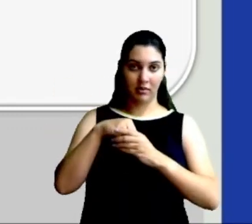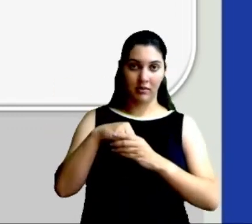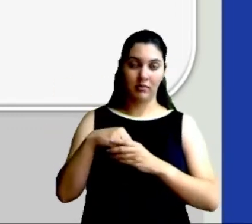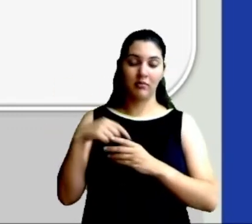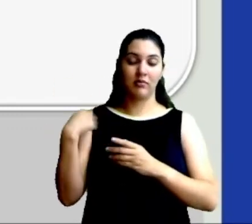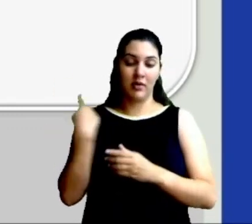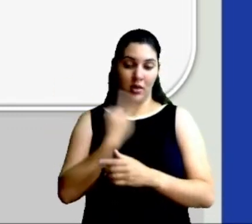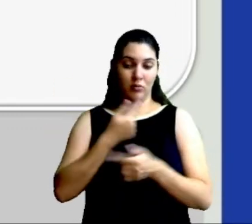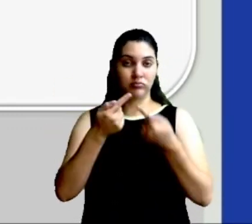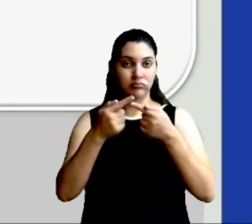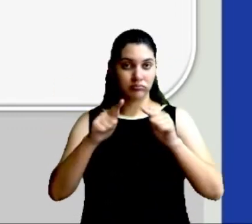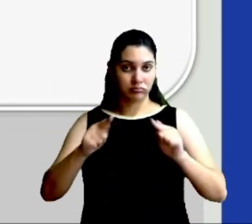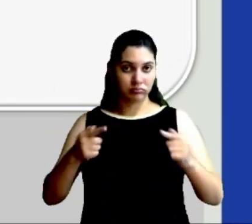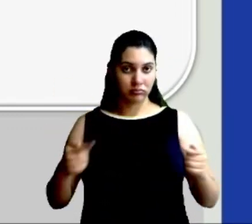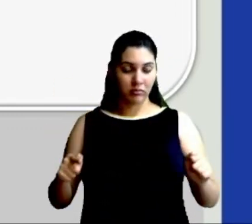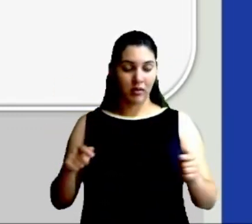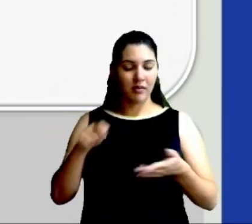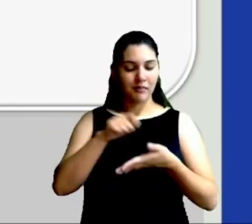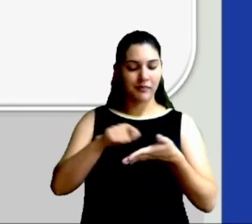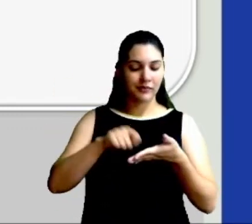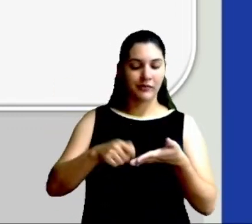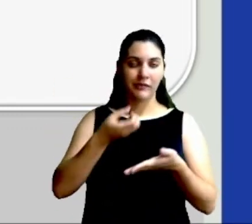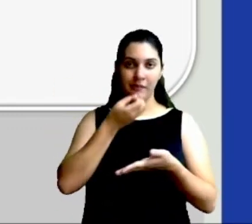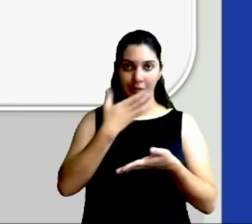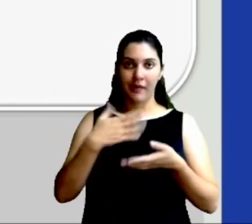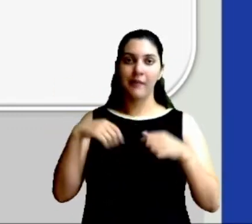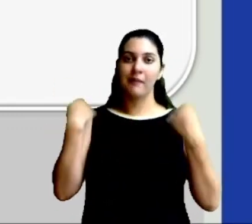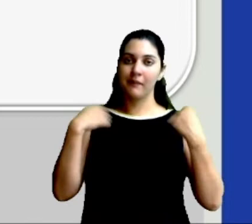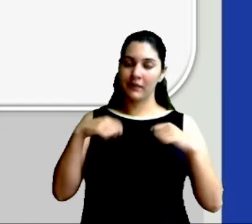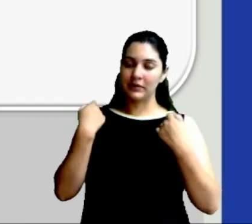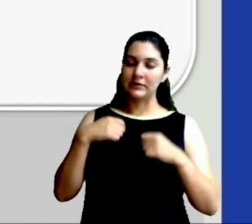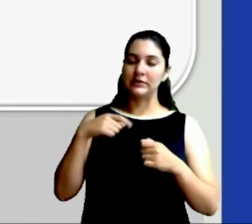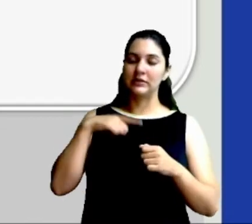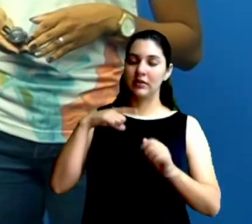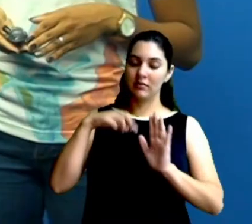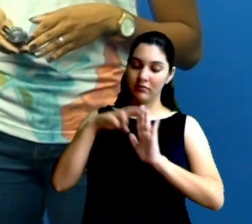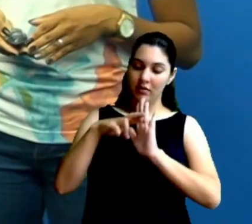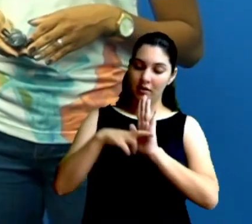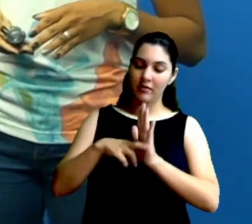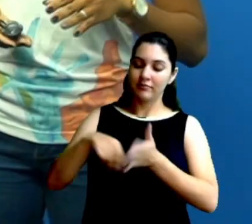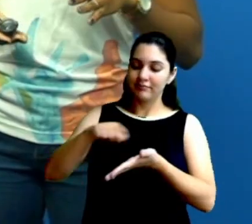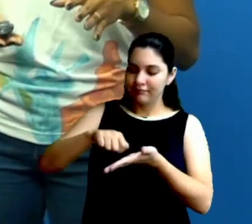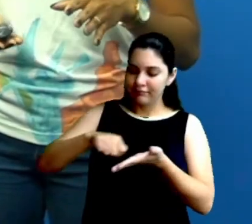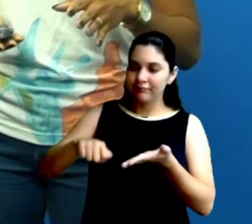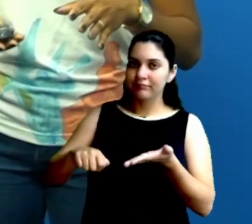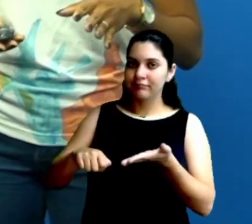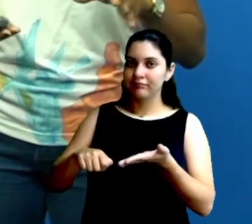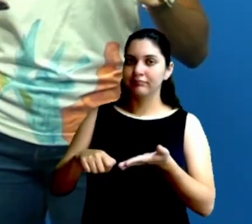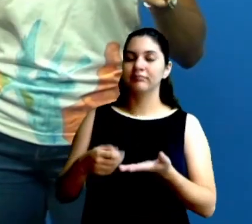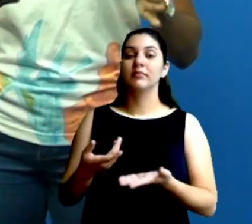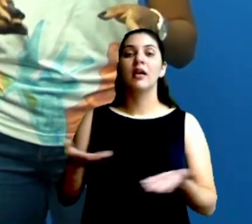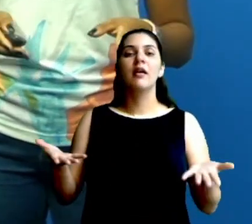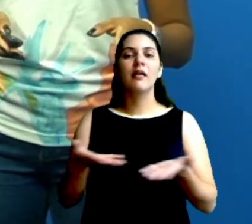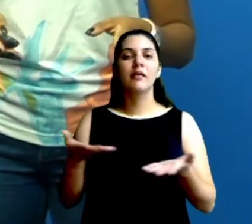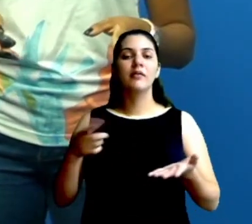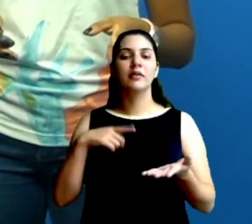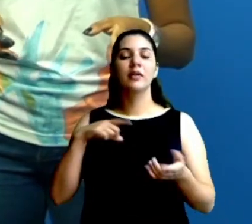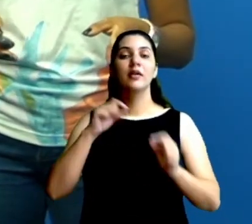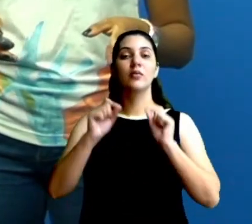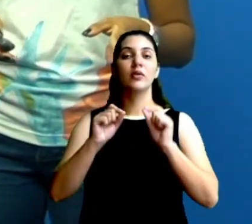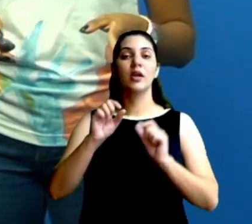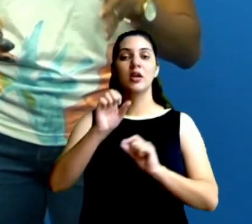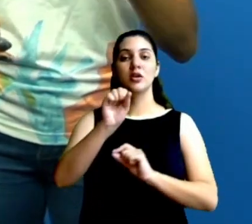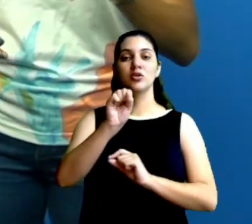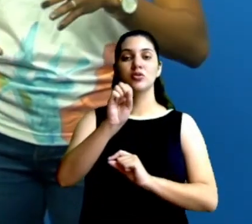nossa gramática. E para você escrever bem, claro, você precisa ter essas regrinhas anotadas. Agora, gente, sujeito